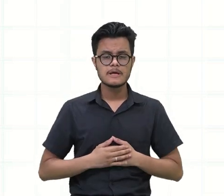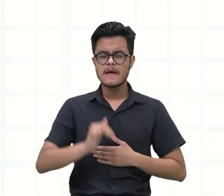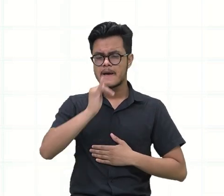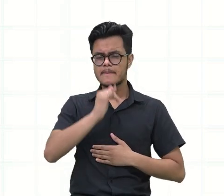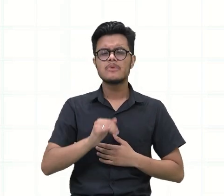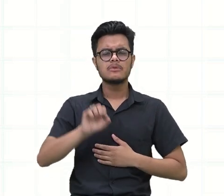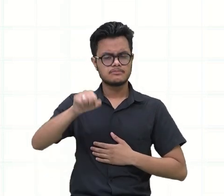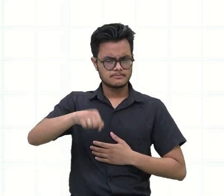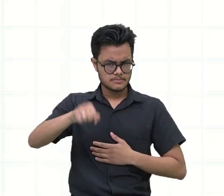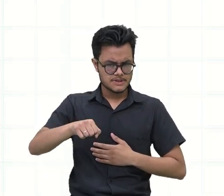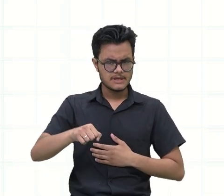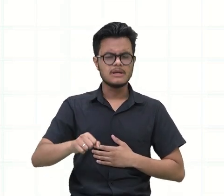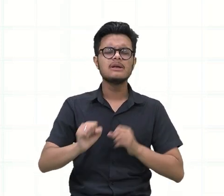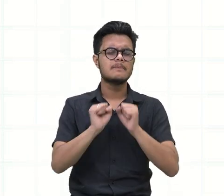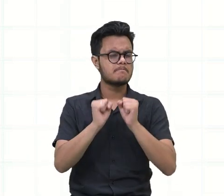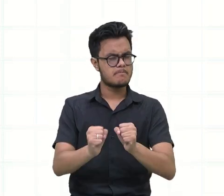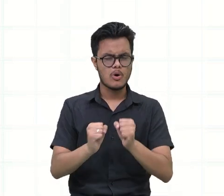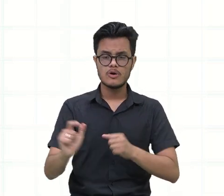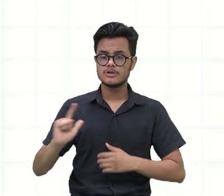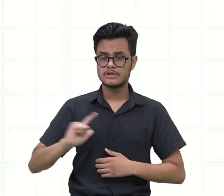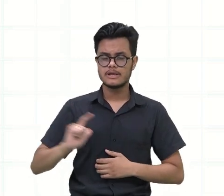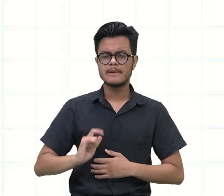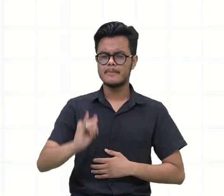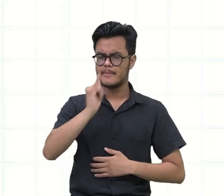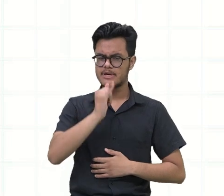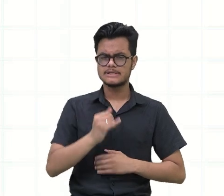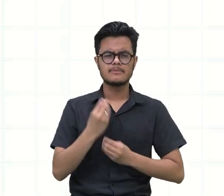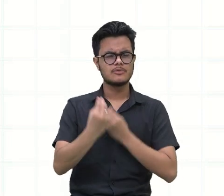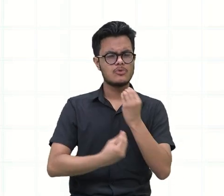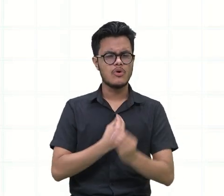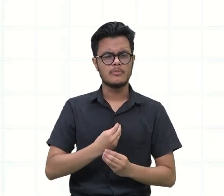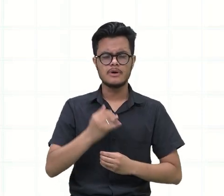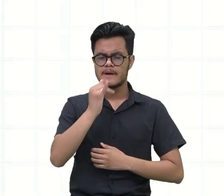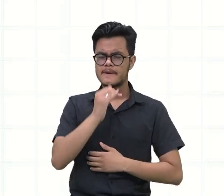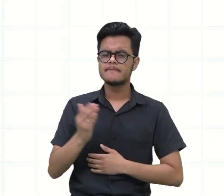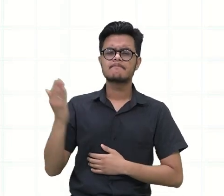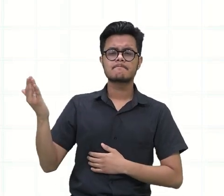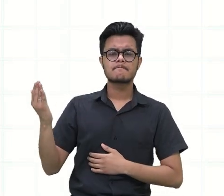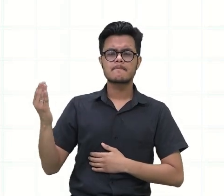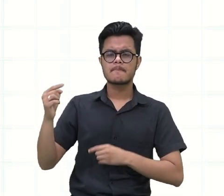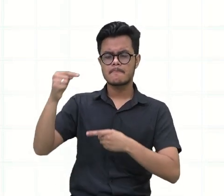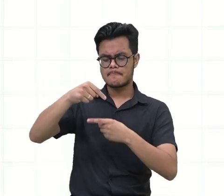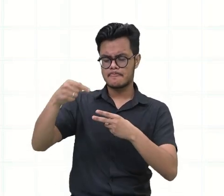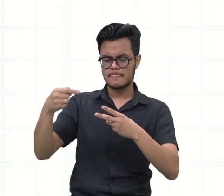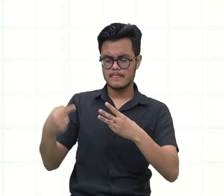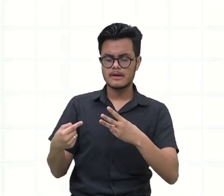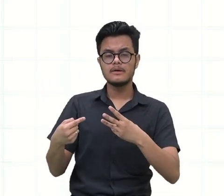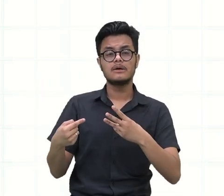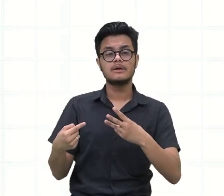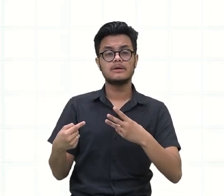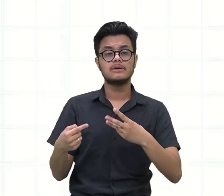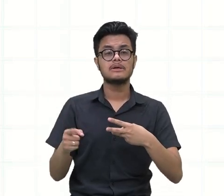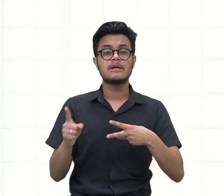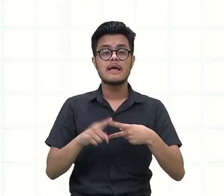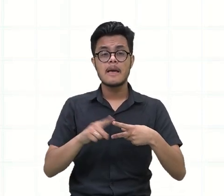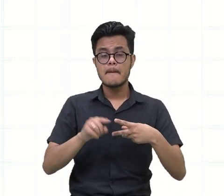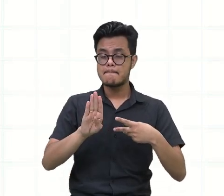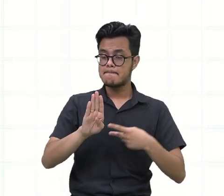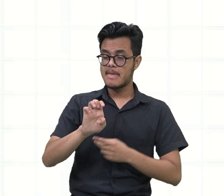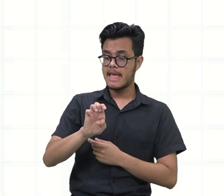Sim, podemos, né? Por exemplo, vamos ver aqui. Olha, comi, bebi, comi e